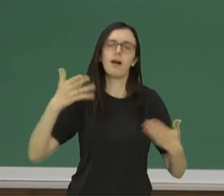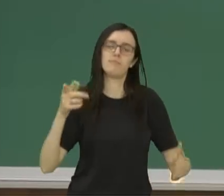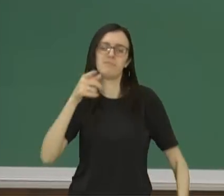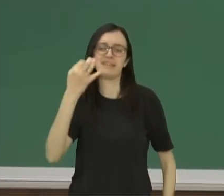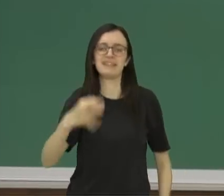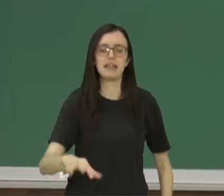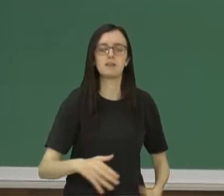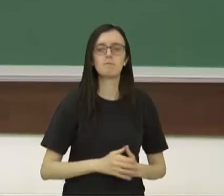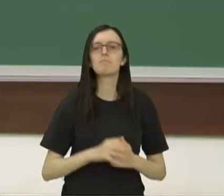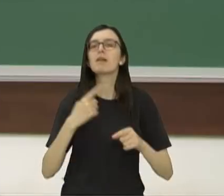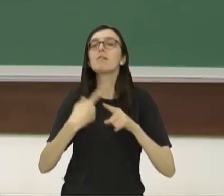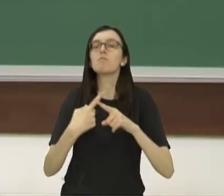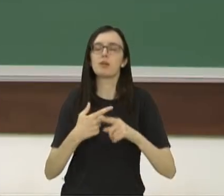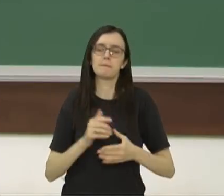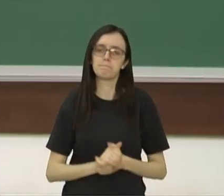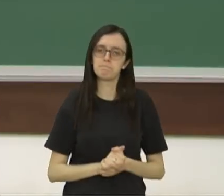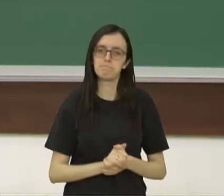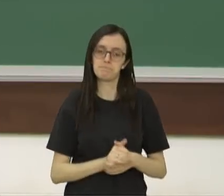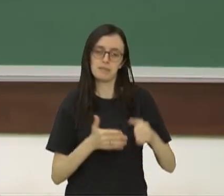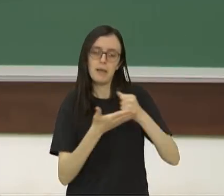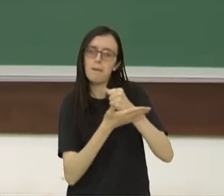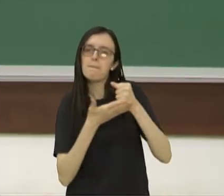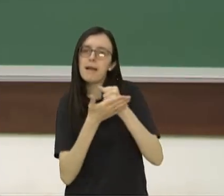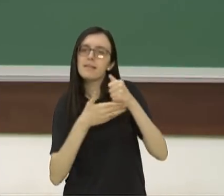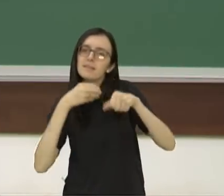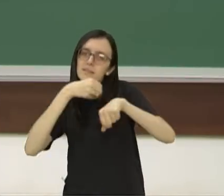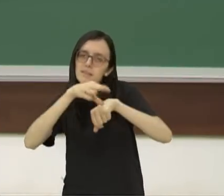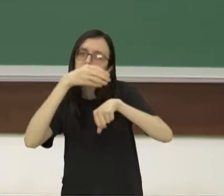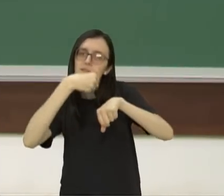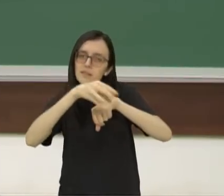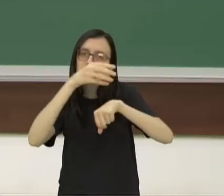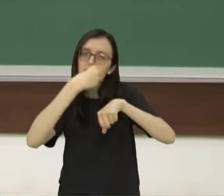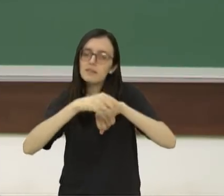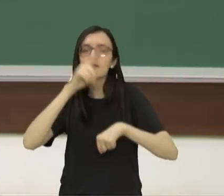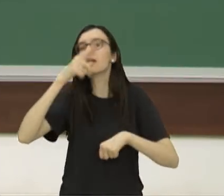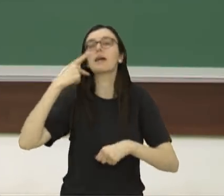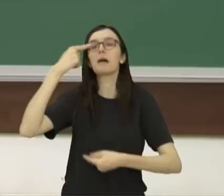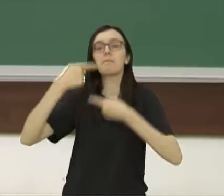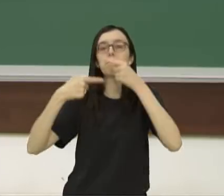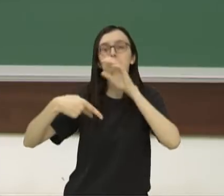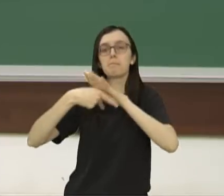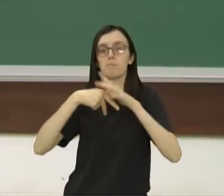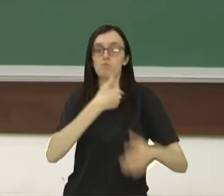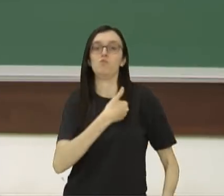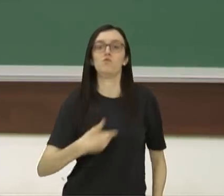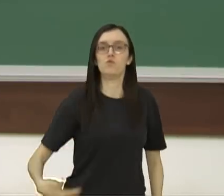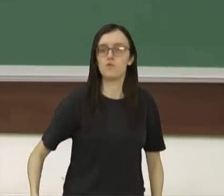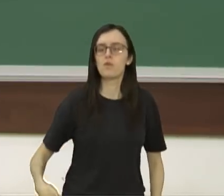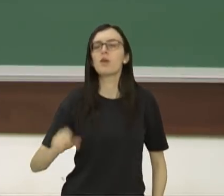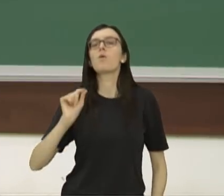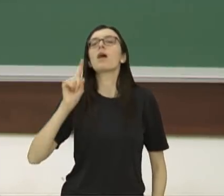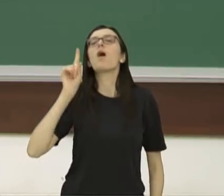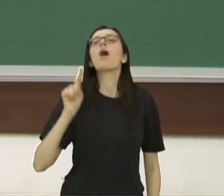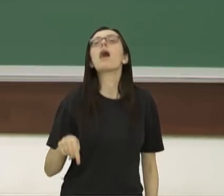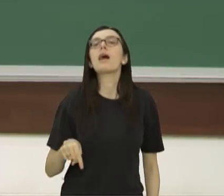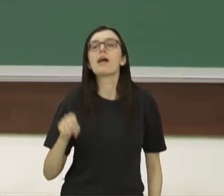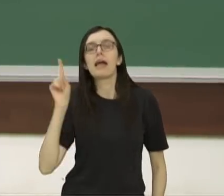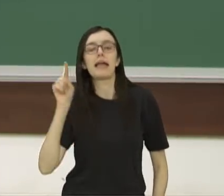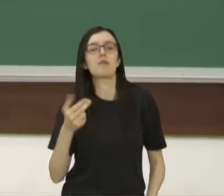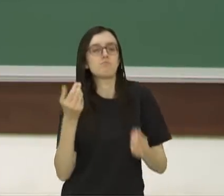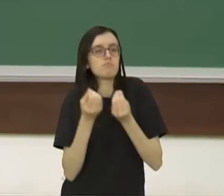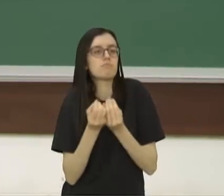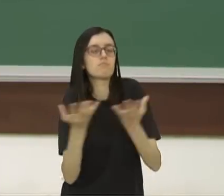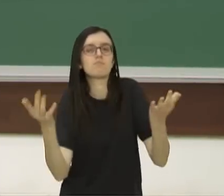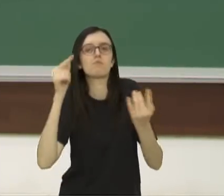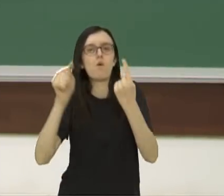acertou. Por quê? Porque os princípios norteadores das políticas públicas são princípios que geram o